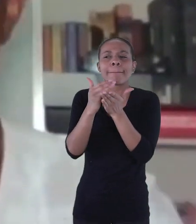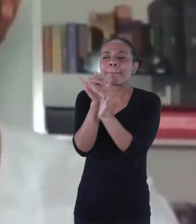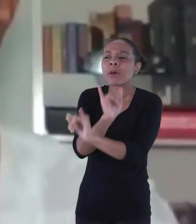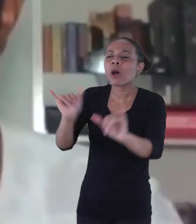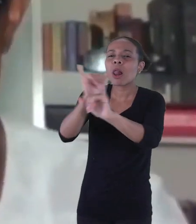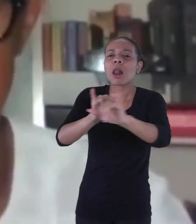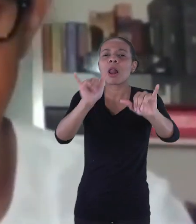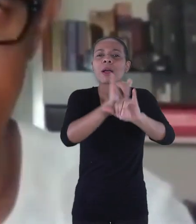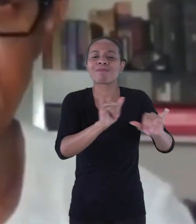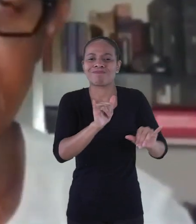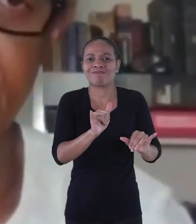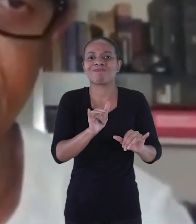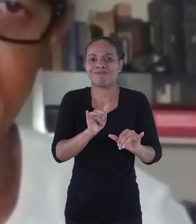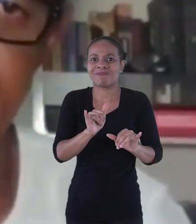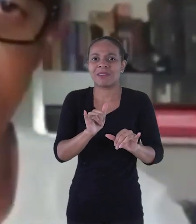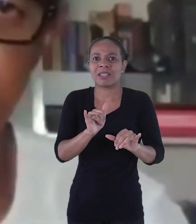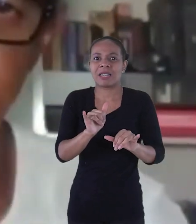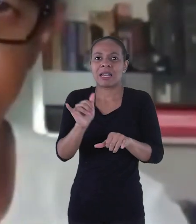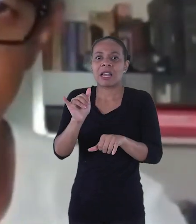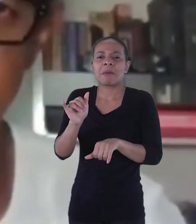livro sai em 5 países